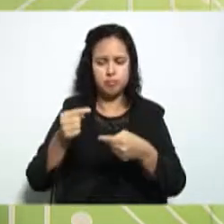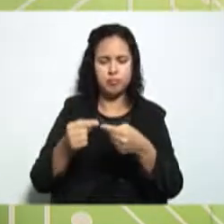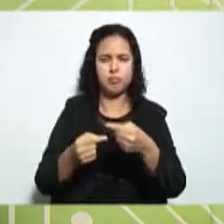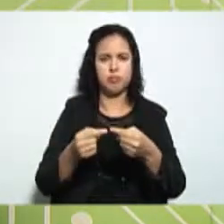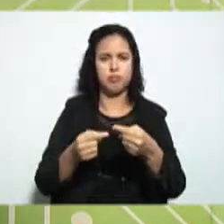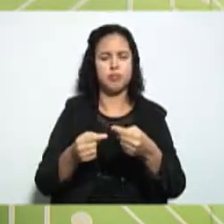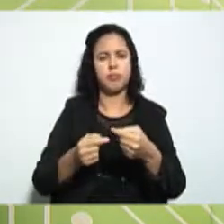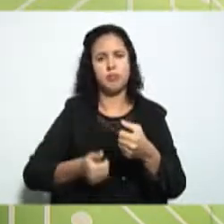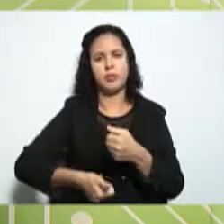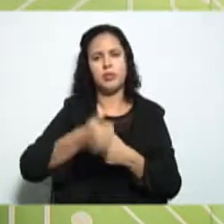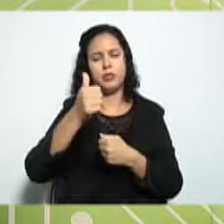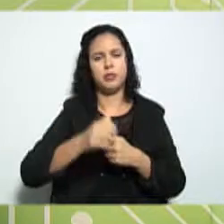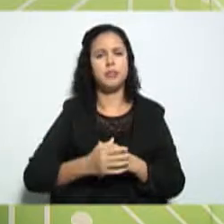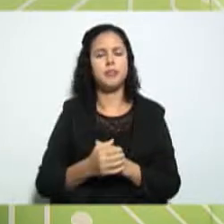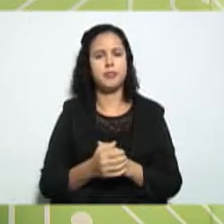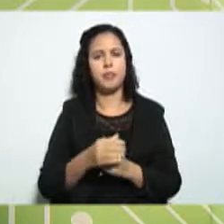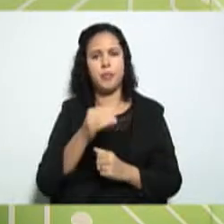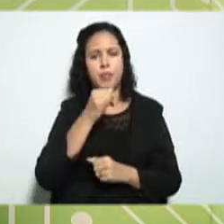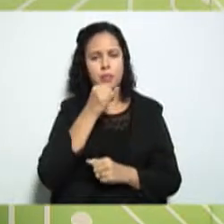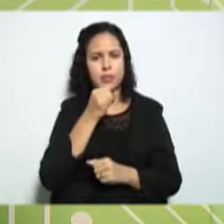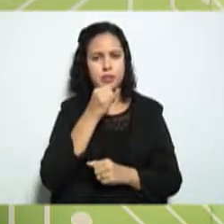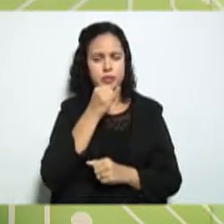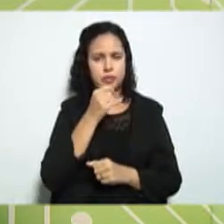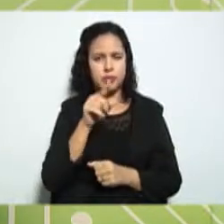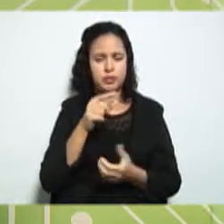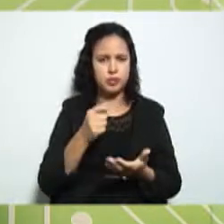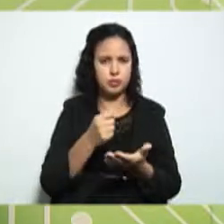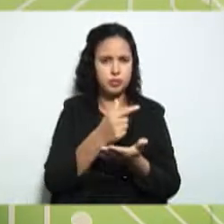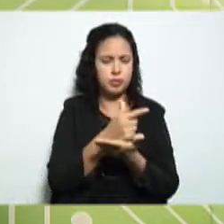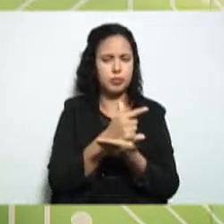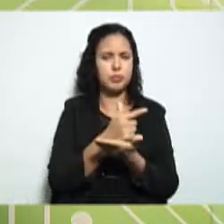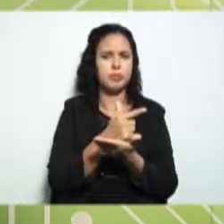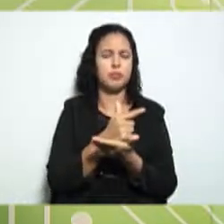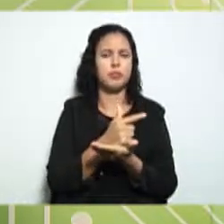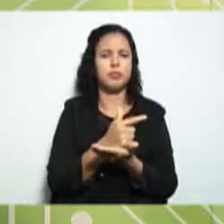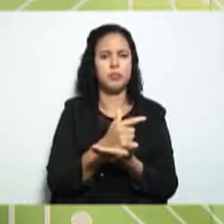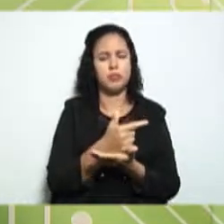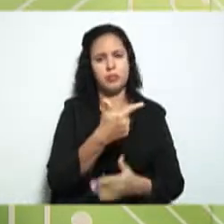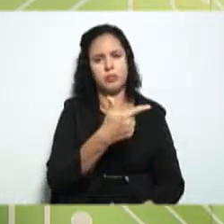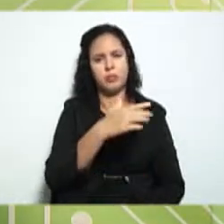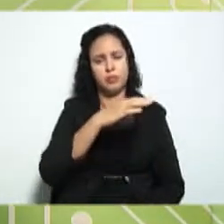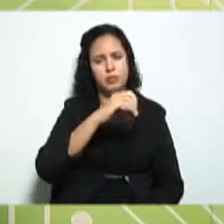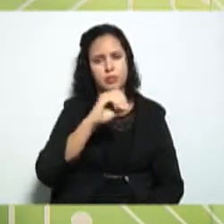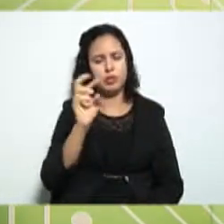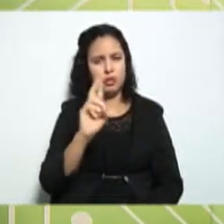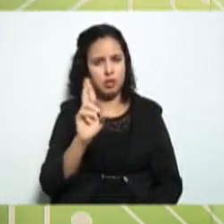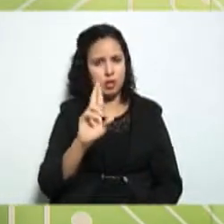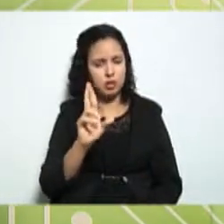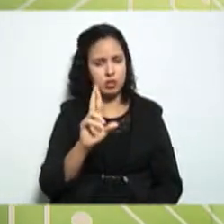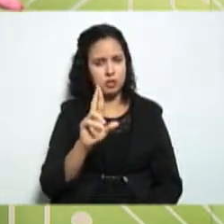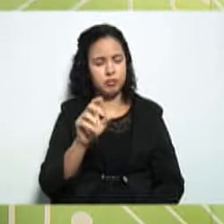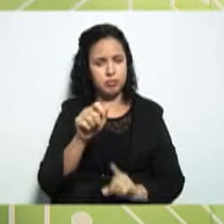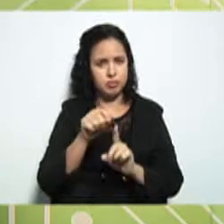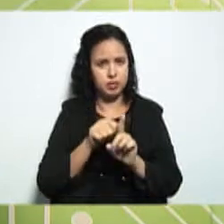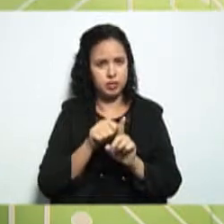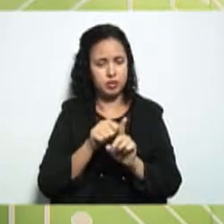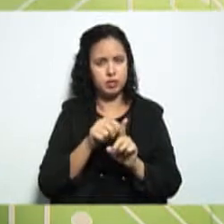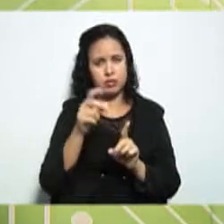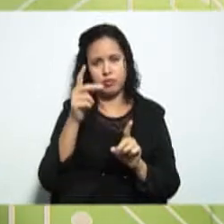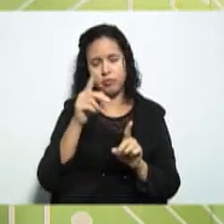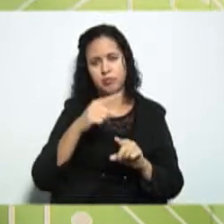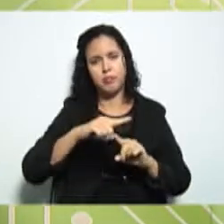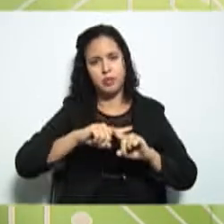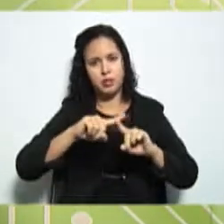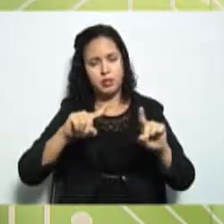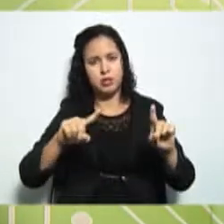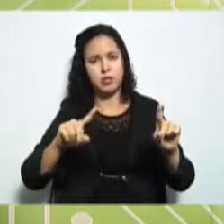dividir poder. Imagina se você está comprando uma fração muito pequenininha, você vai lá no mercado e compra R$200 todo mês. Agora, se você junta 20 cooperados e